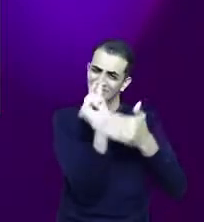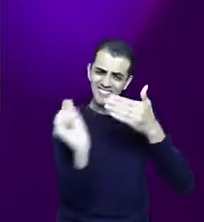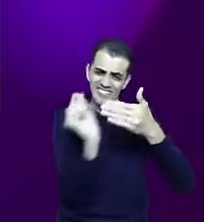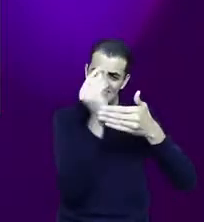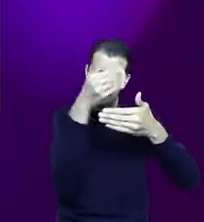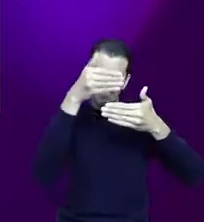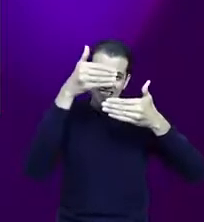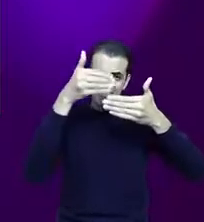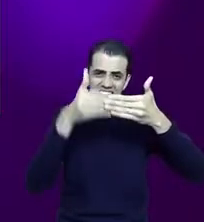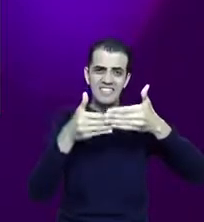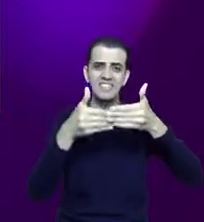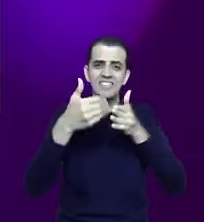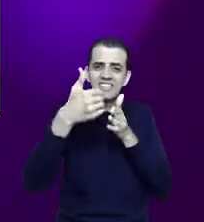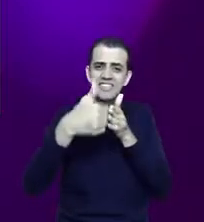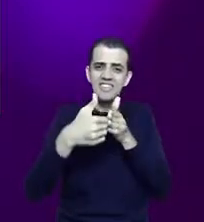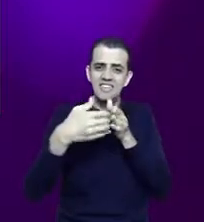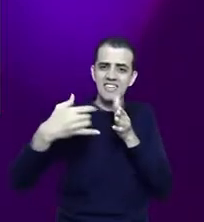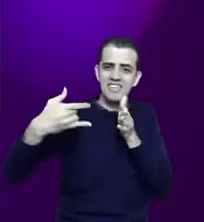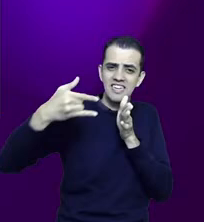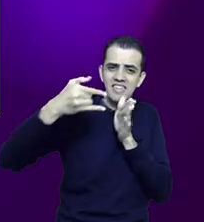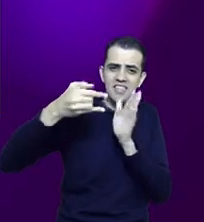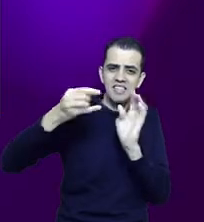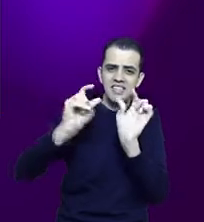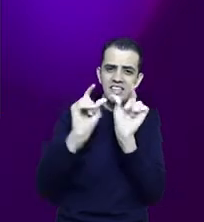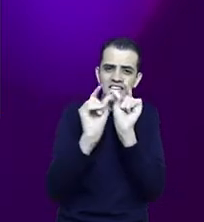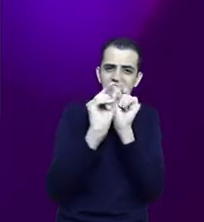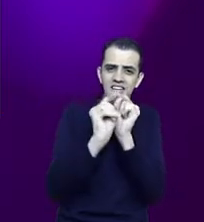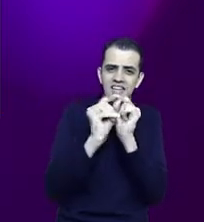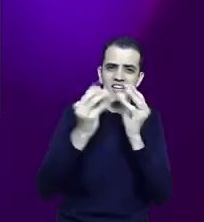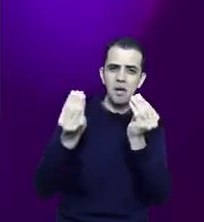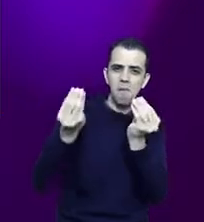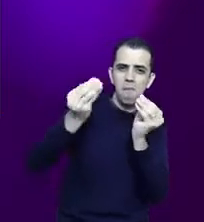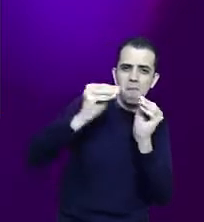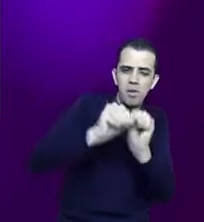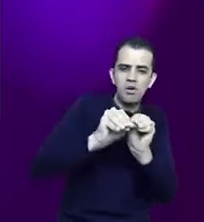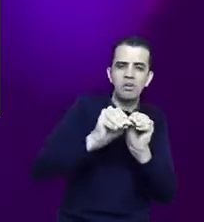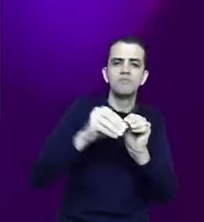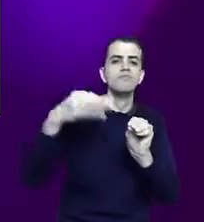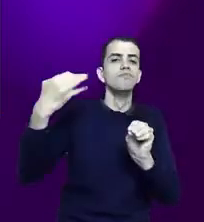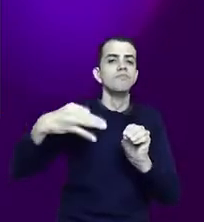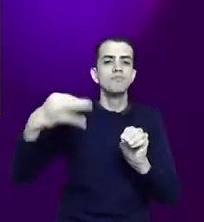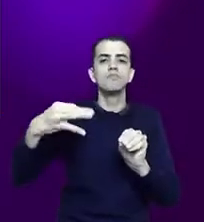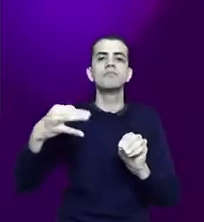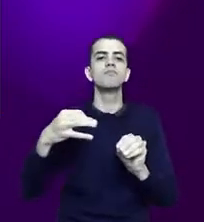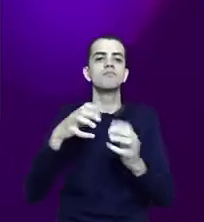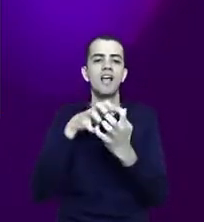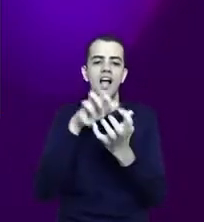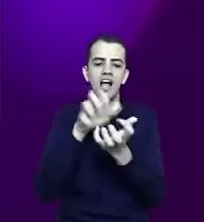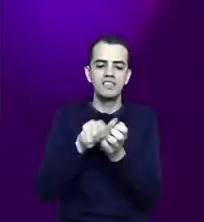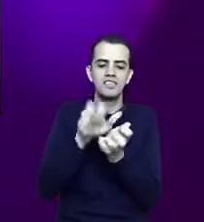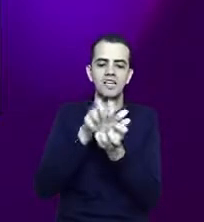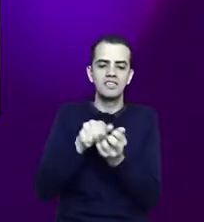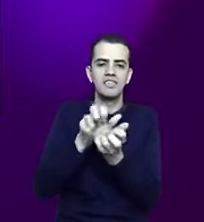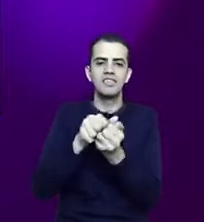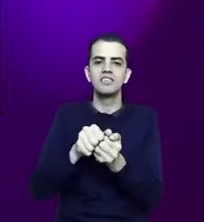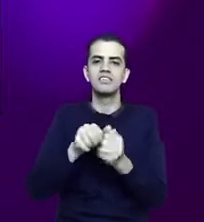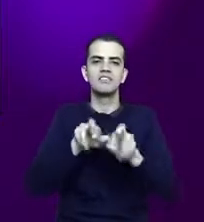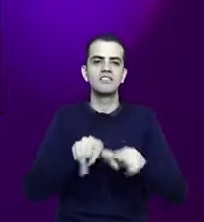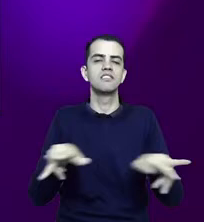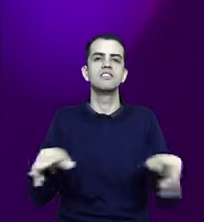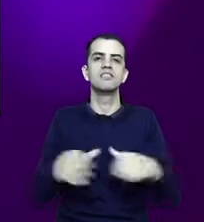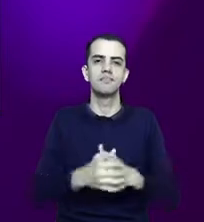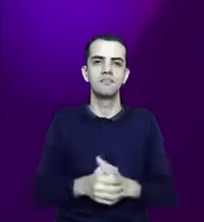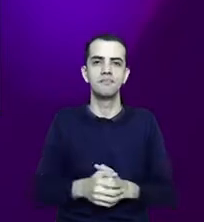micra, considerando a necessidade da oclusão dentária, da função, do aparelho mastigatório. Bom, com base